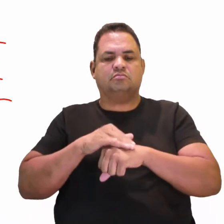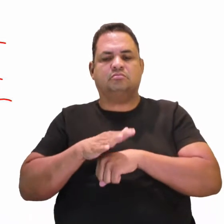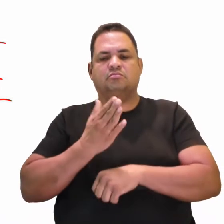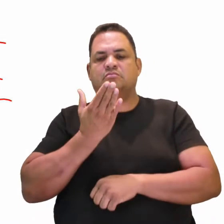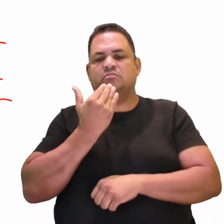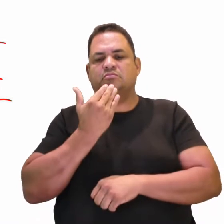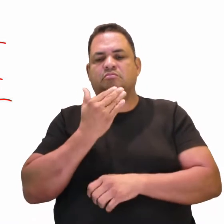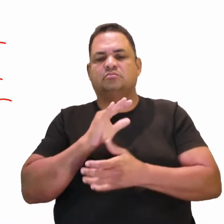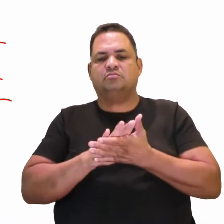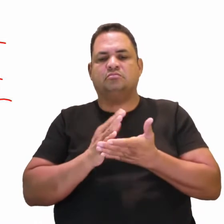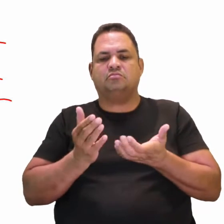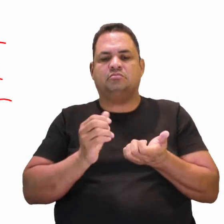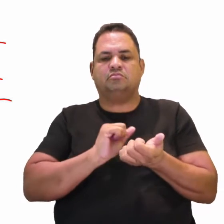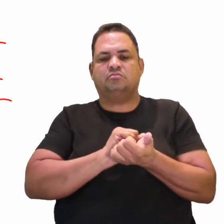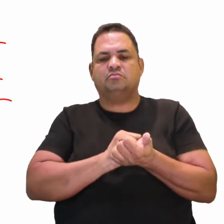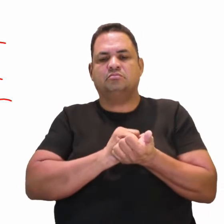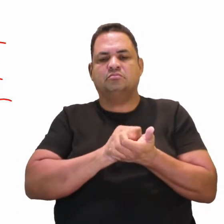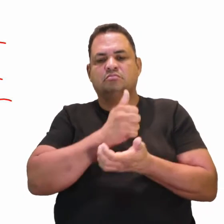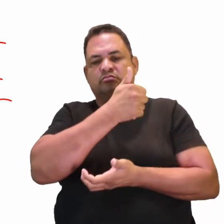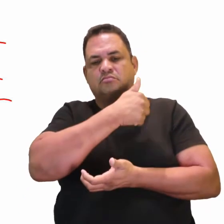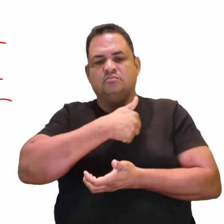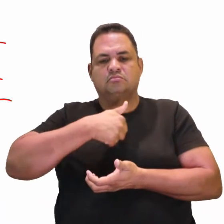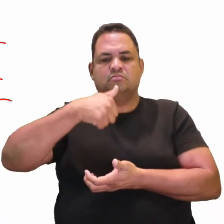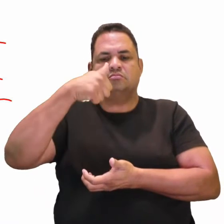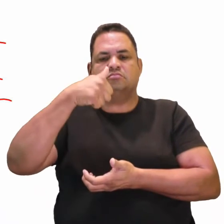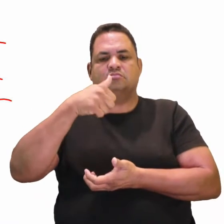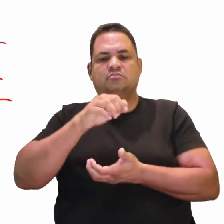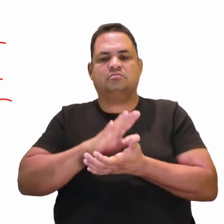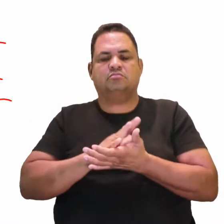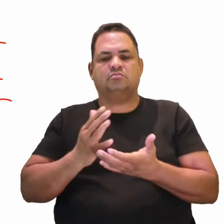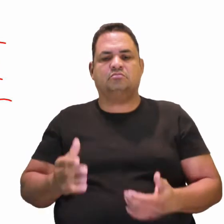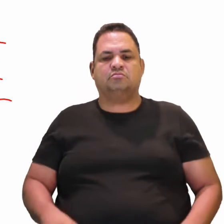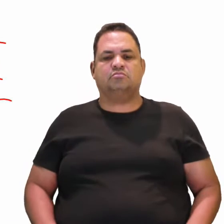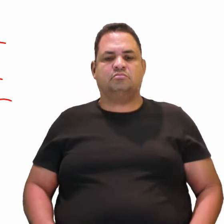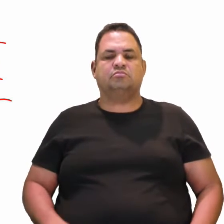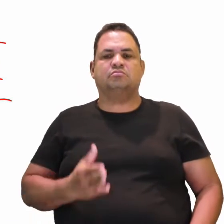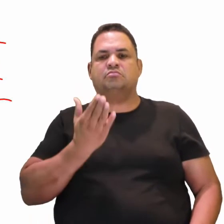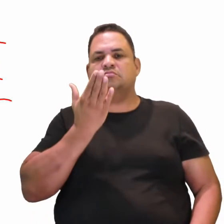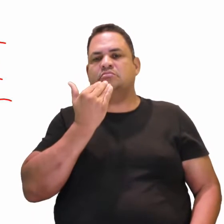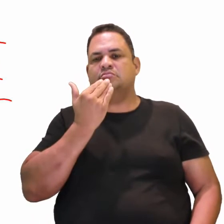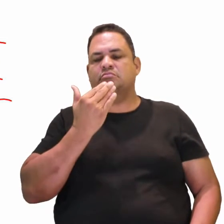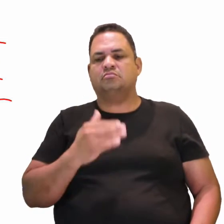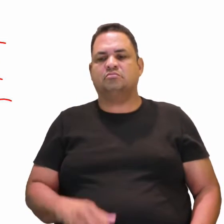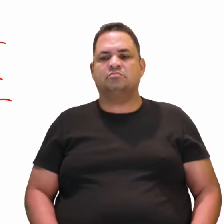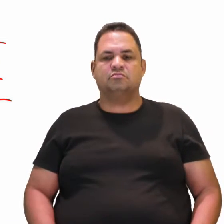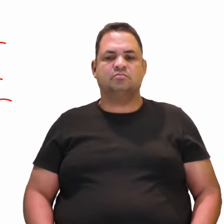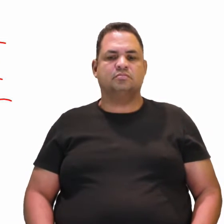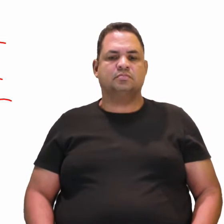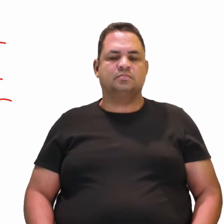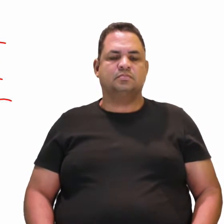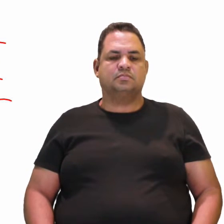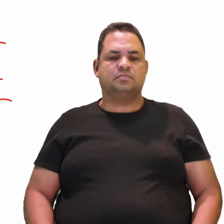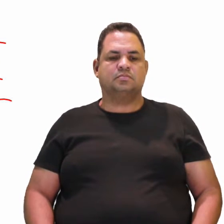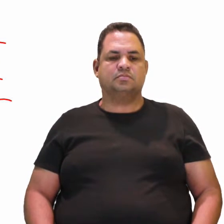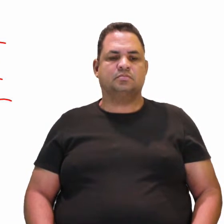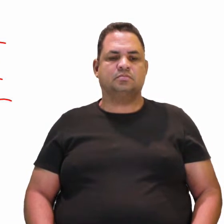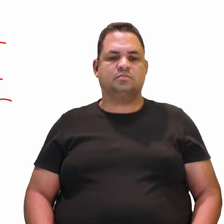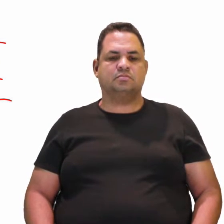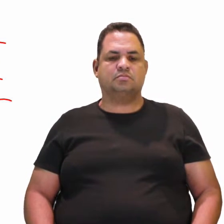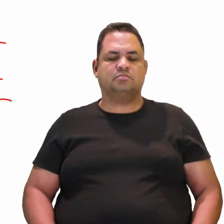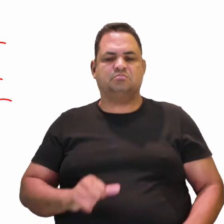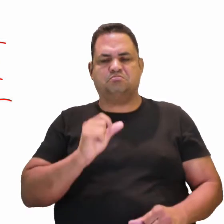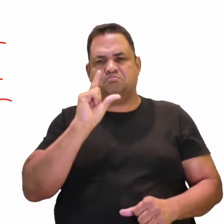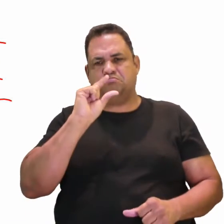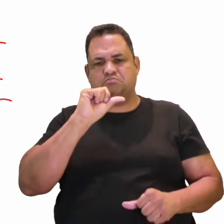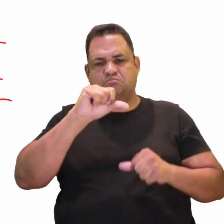alimentação para o quê? Para melhorar aí a sua dieta. Pequenas